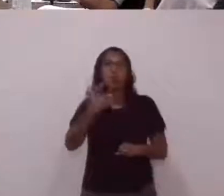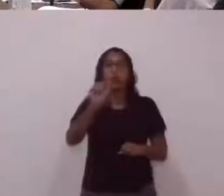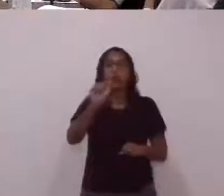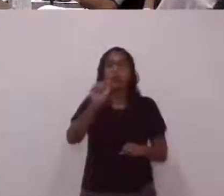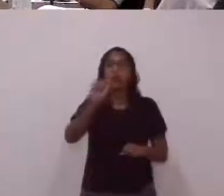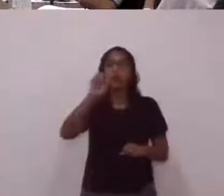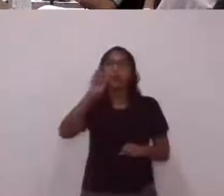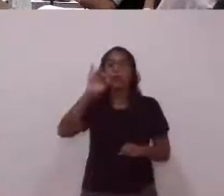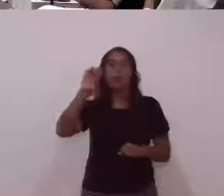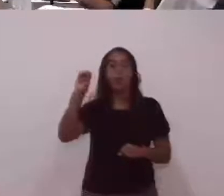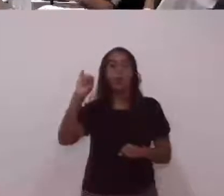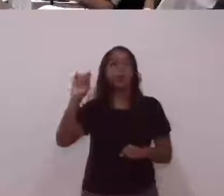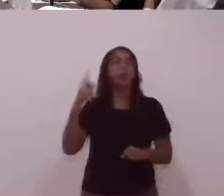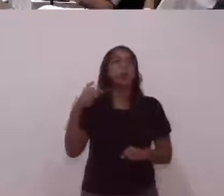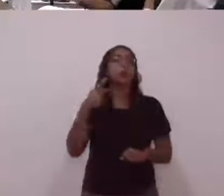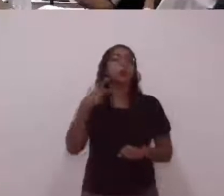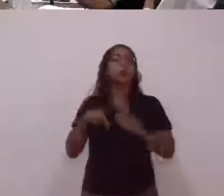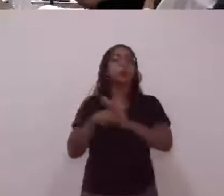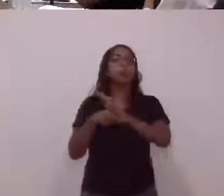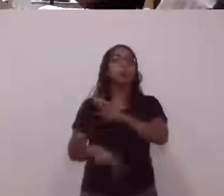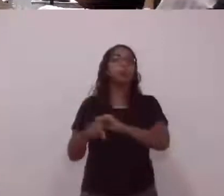segundo promotor de justiça de Vinhedo.